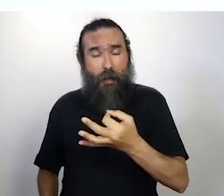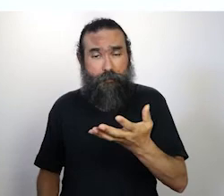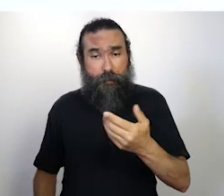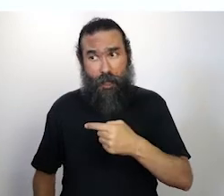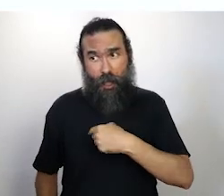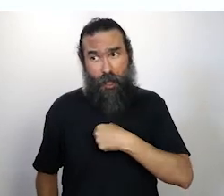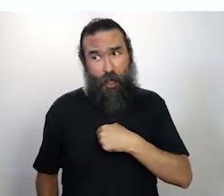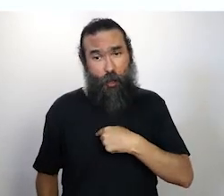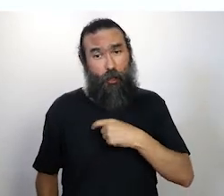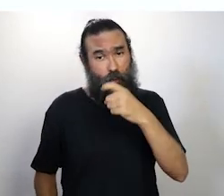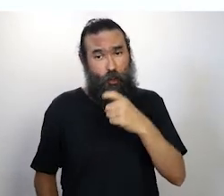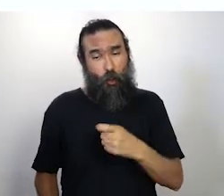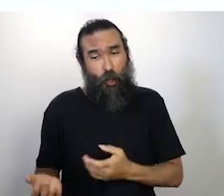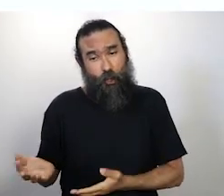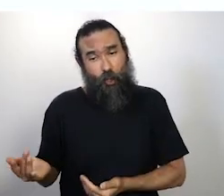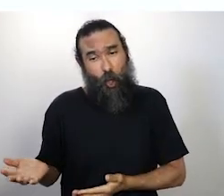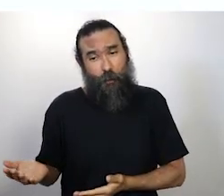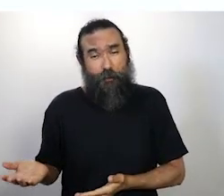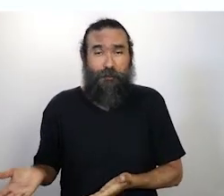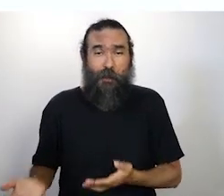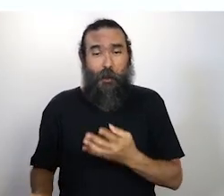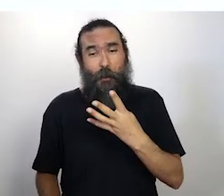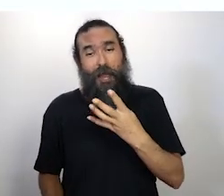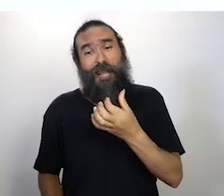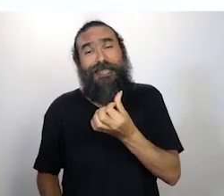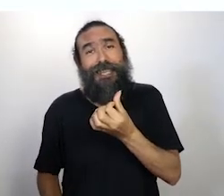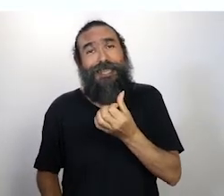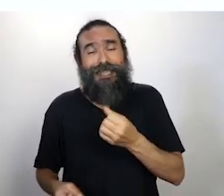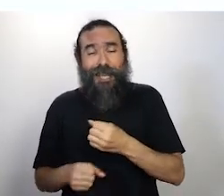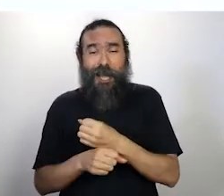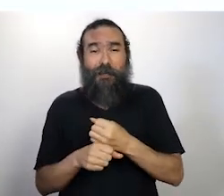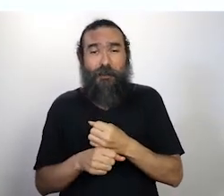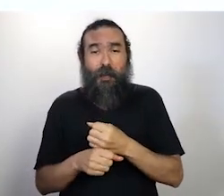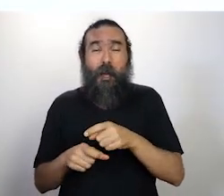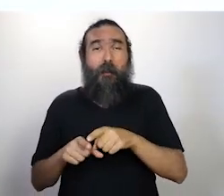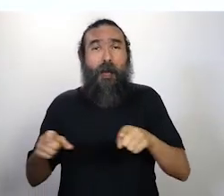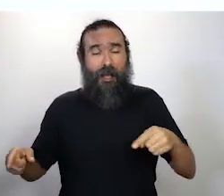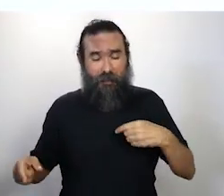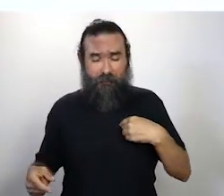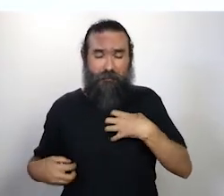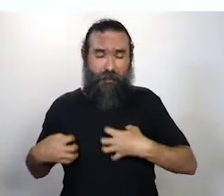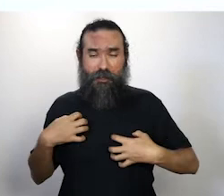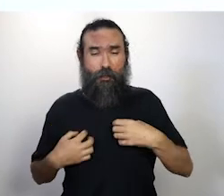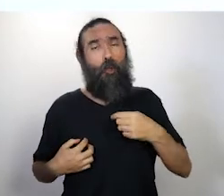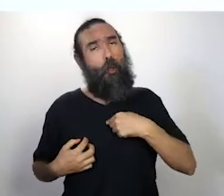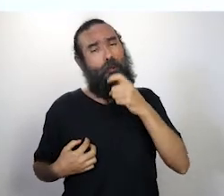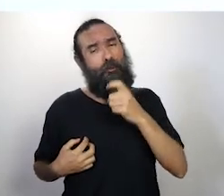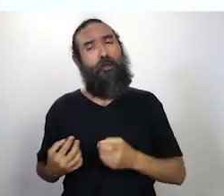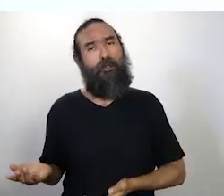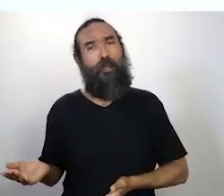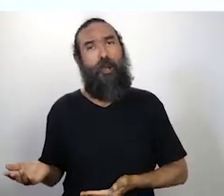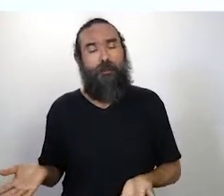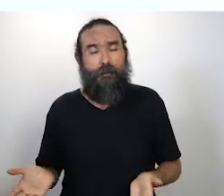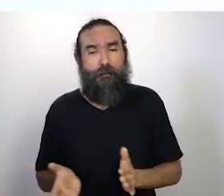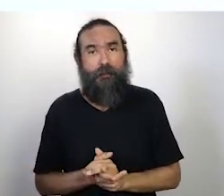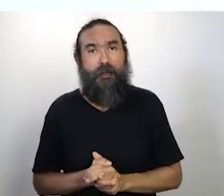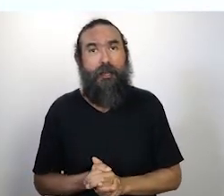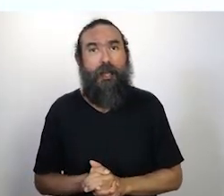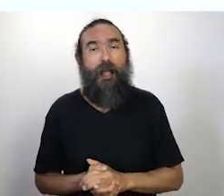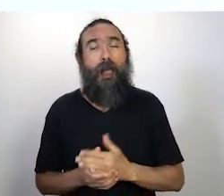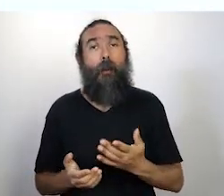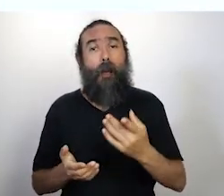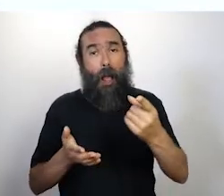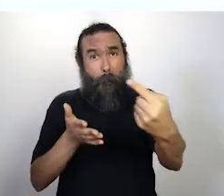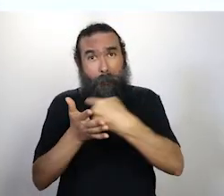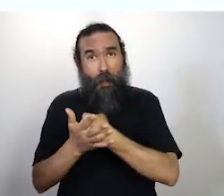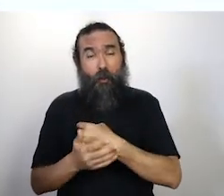de 46 anos, mas eu me sinto uma jovem, então qual é o lugar do jovem? O lugar do jovem, eu acho que é essa a